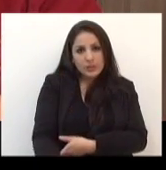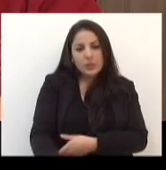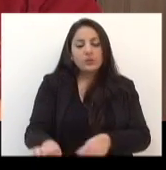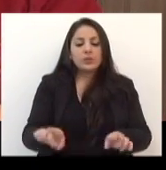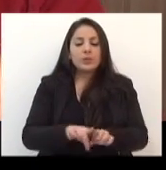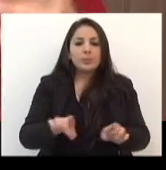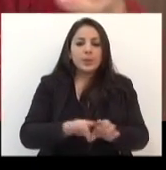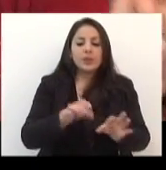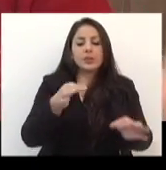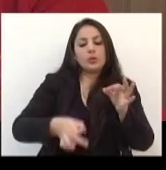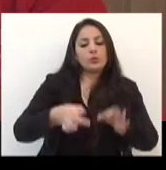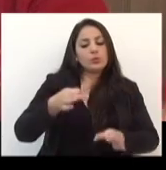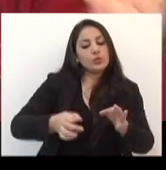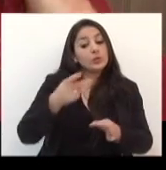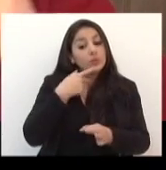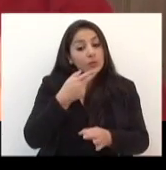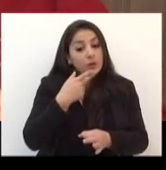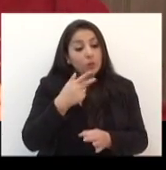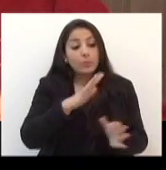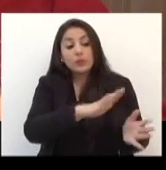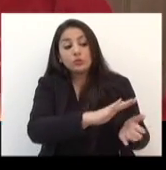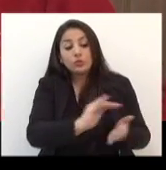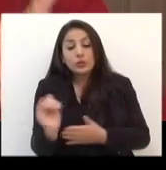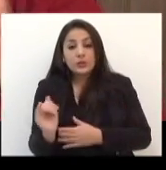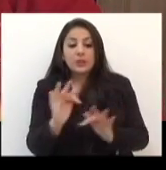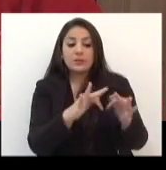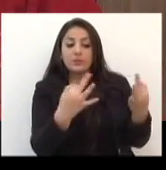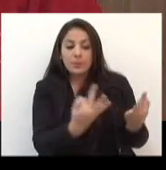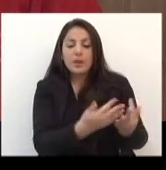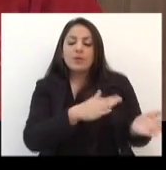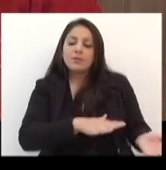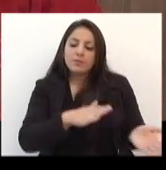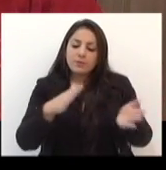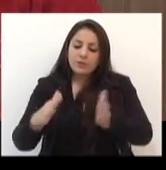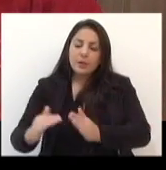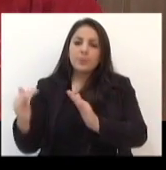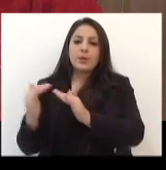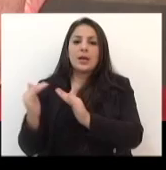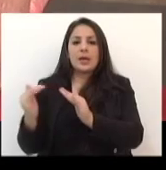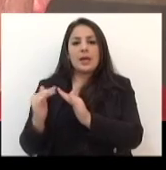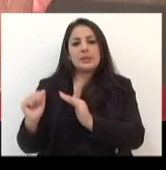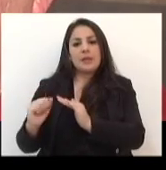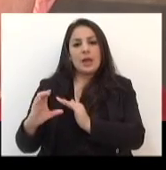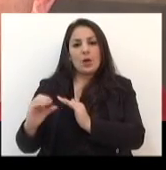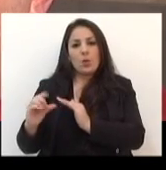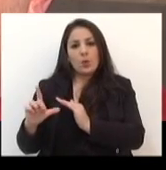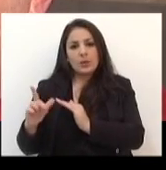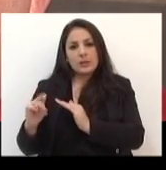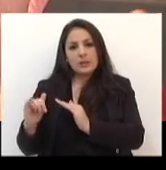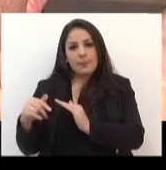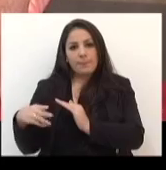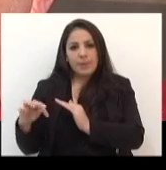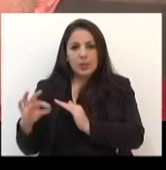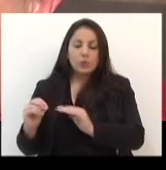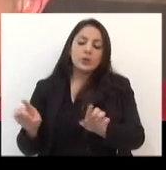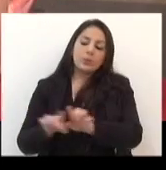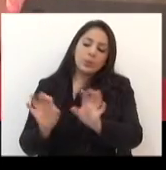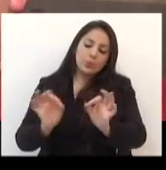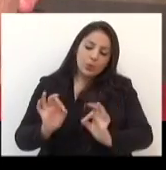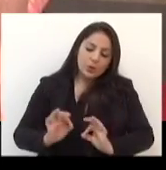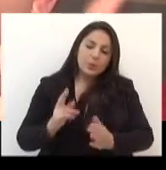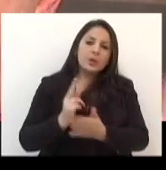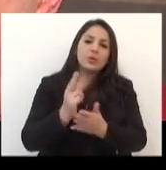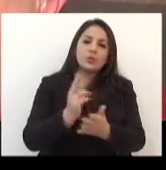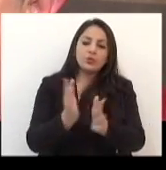ordem judicial tem que ser retirado de sua família, vá para uma casa de acolhimento. O programa também quer preservar